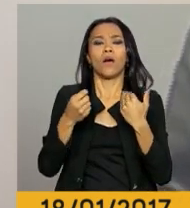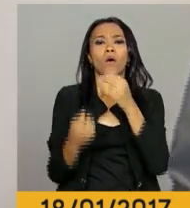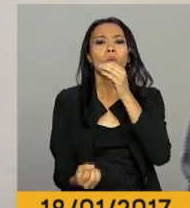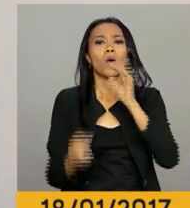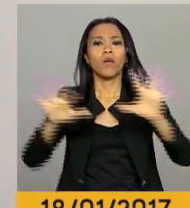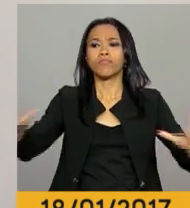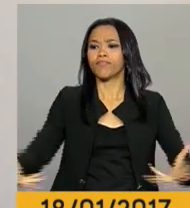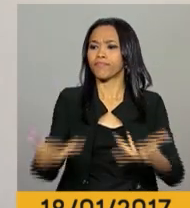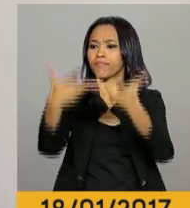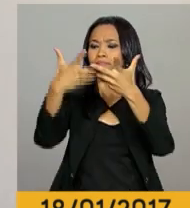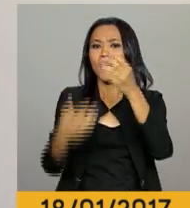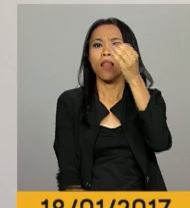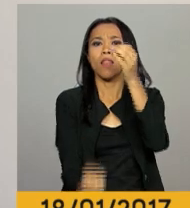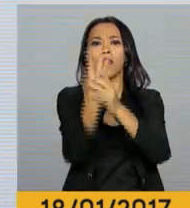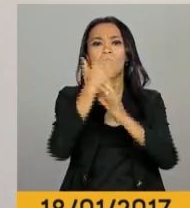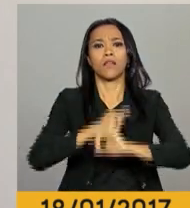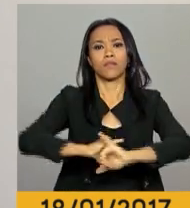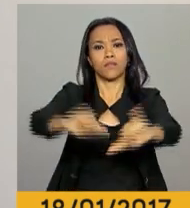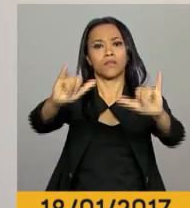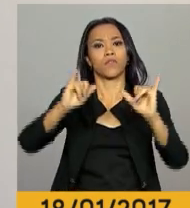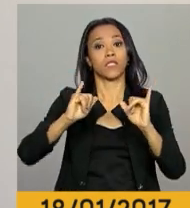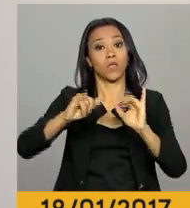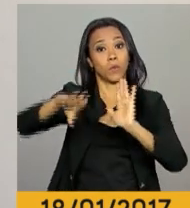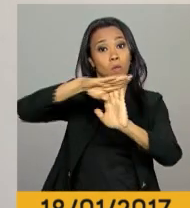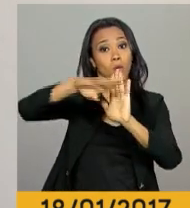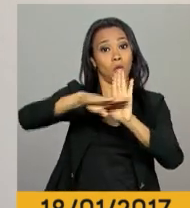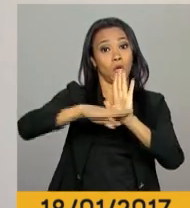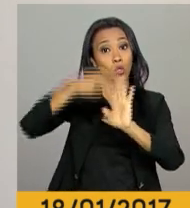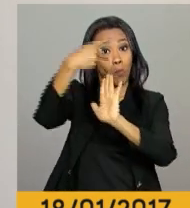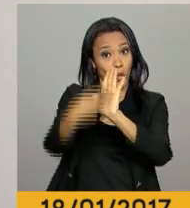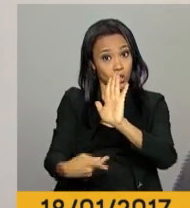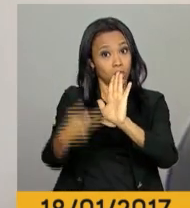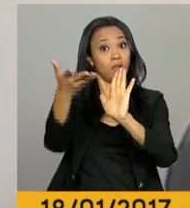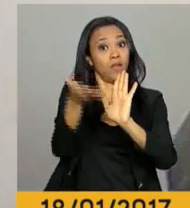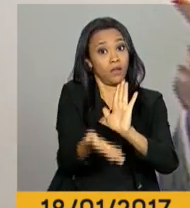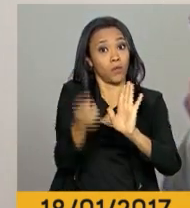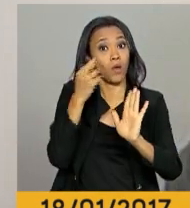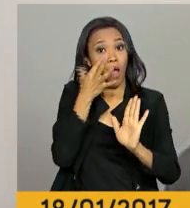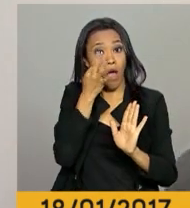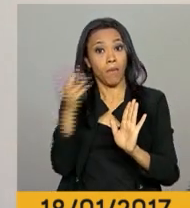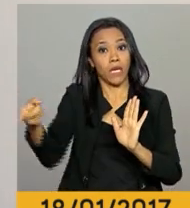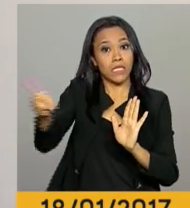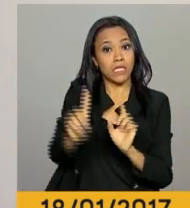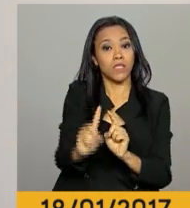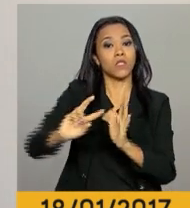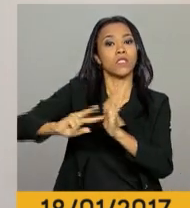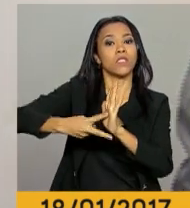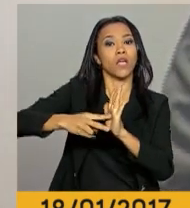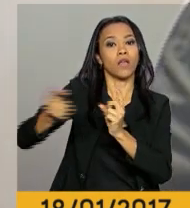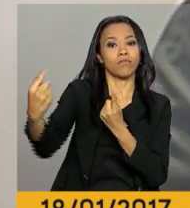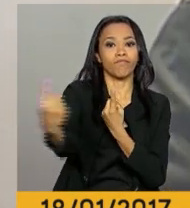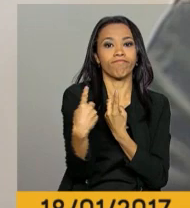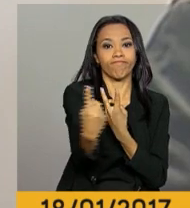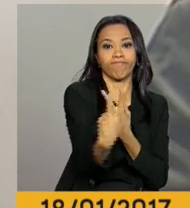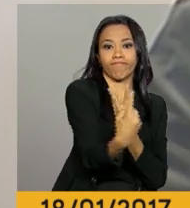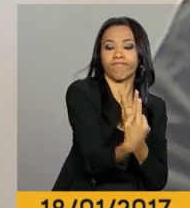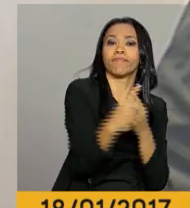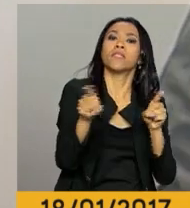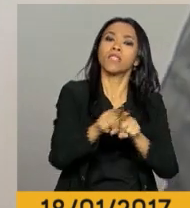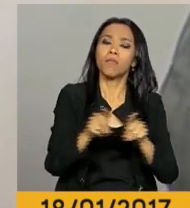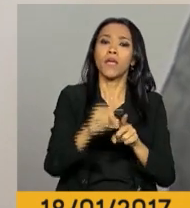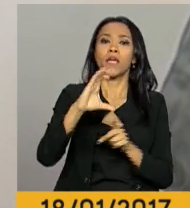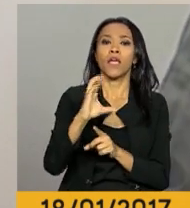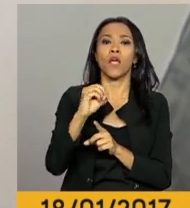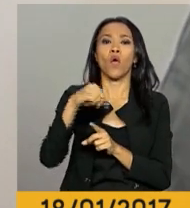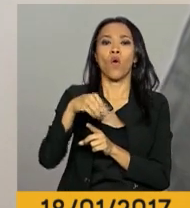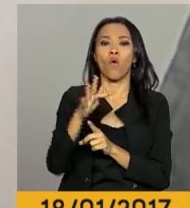lançamento do projeto de modernização trabalhista com a presença das centrais sindicais e com a presença das Confederações